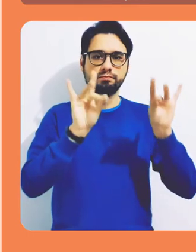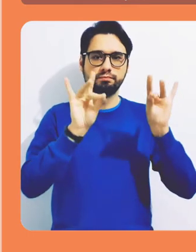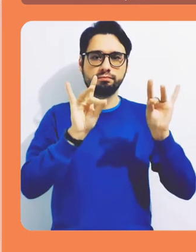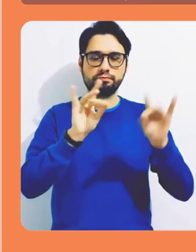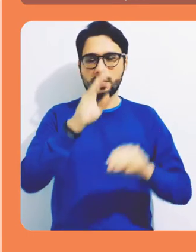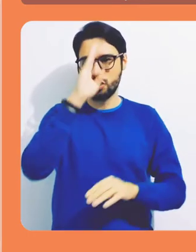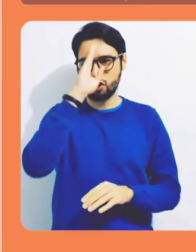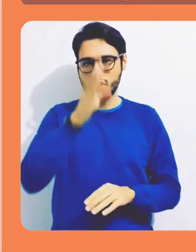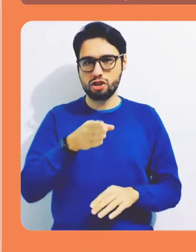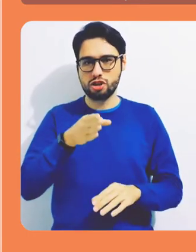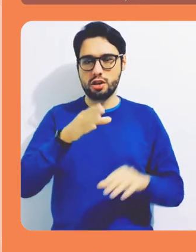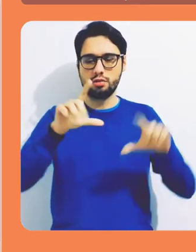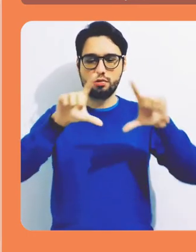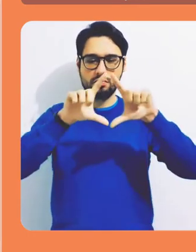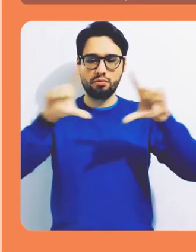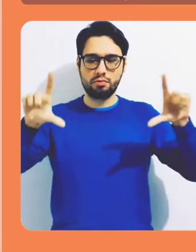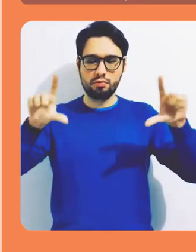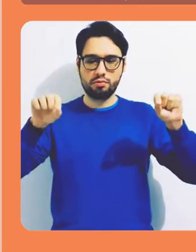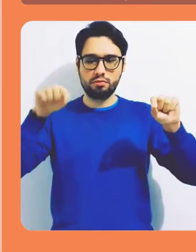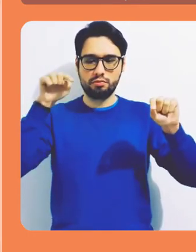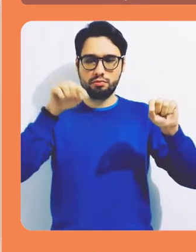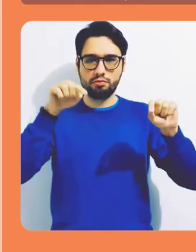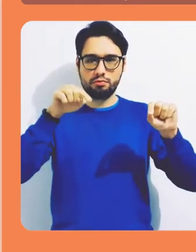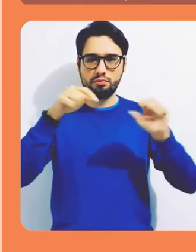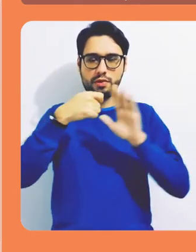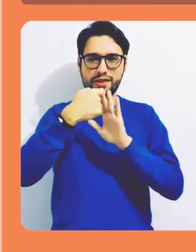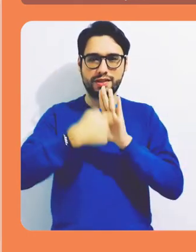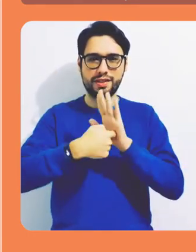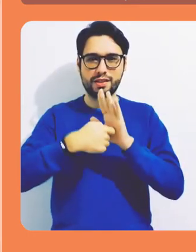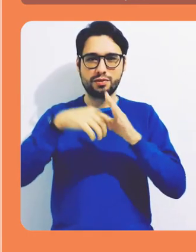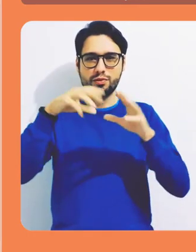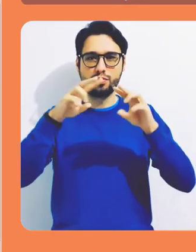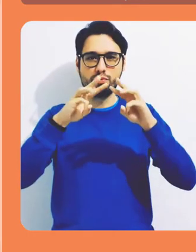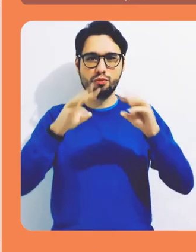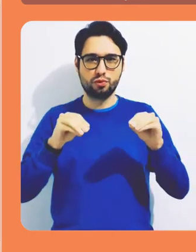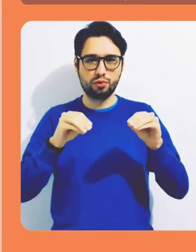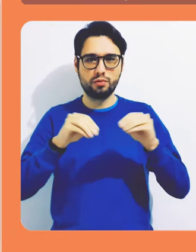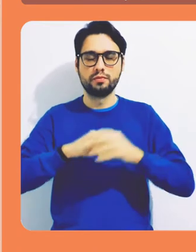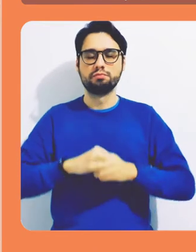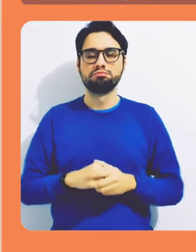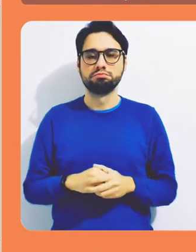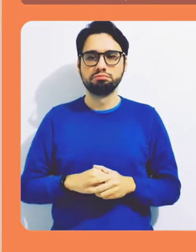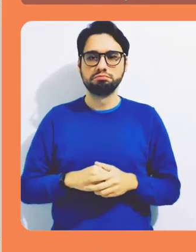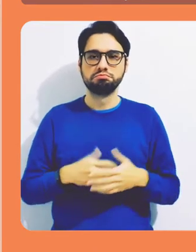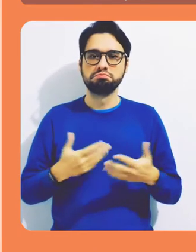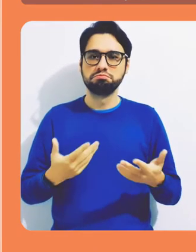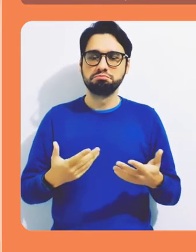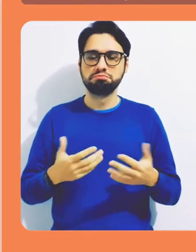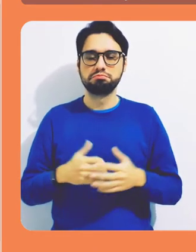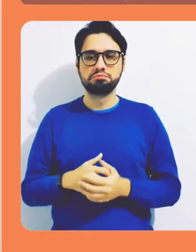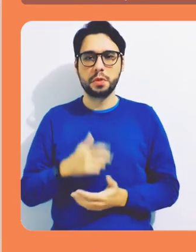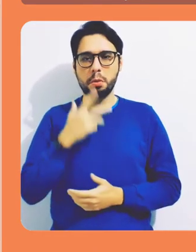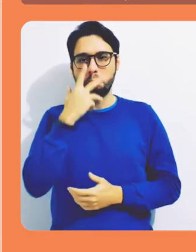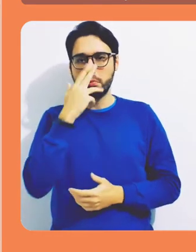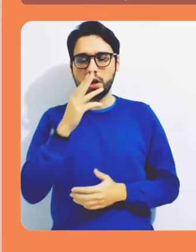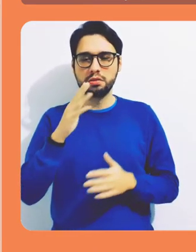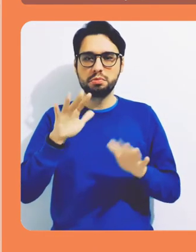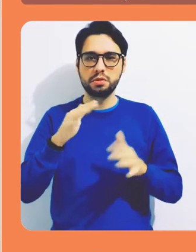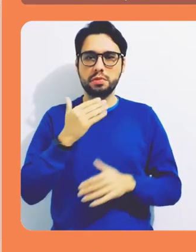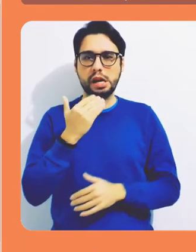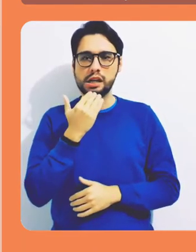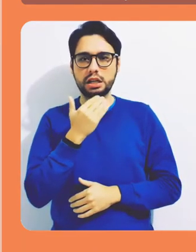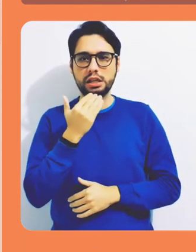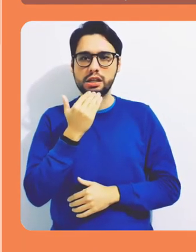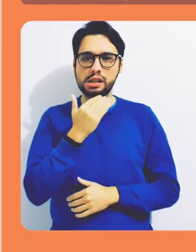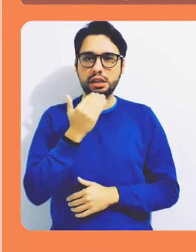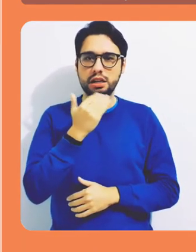Ctrl C, vou copiar e colar direto aqui, ó, para ver como é que ele fica. Ó,